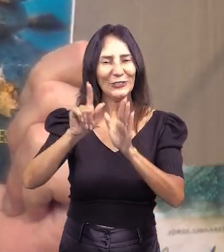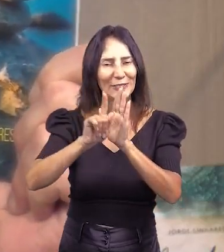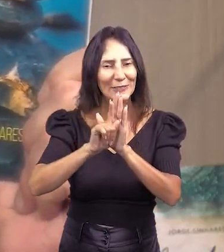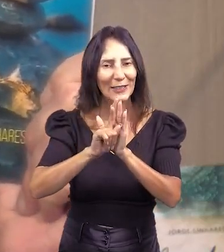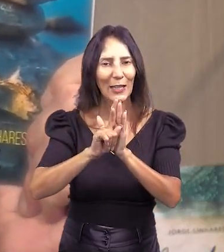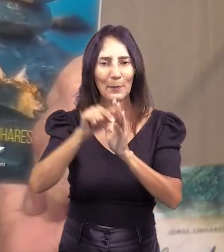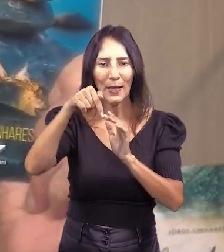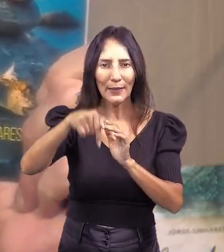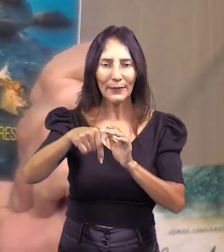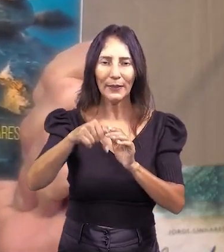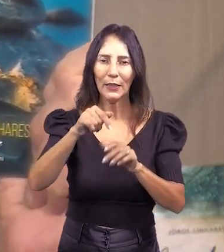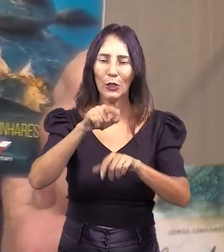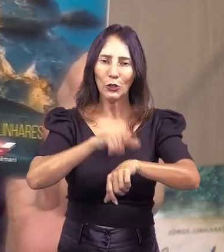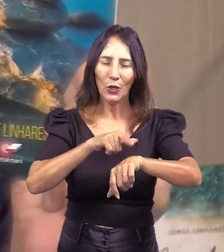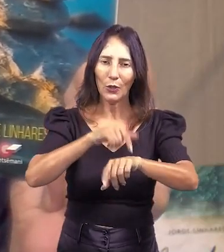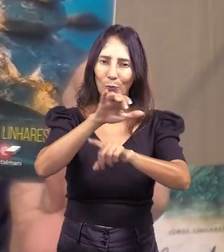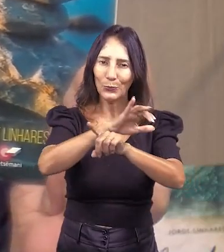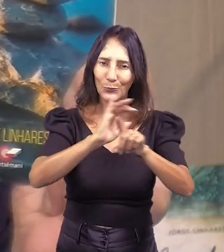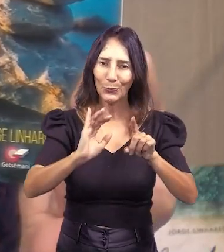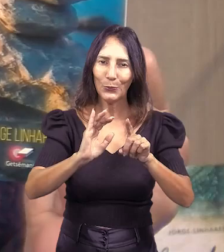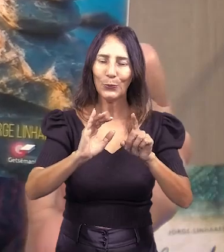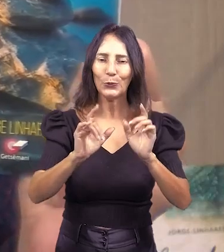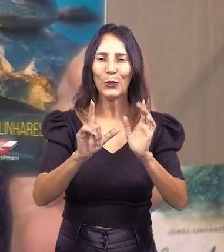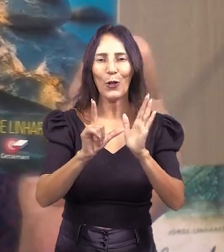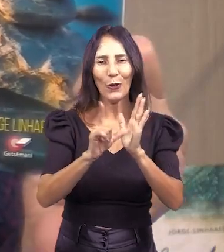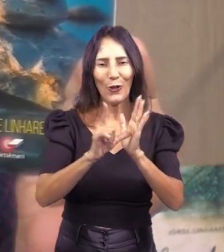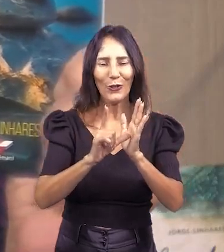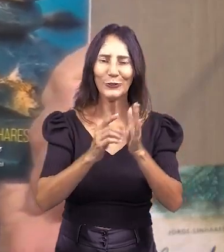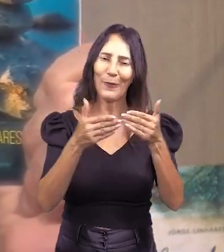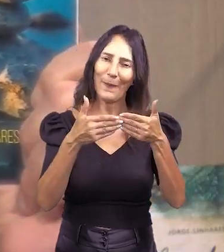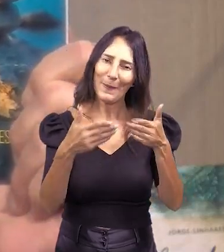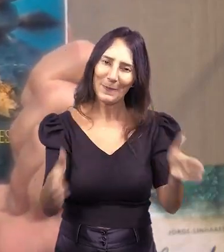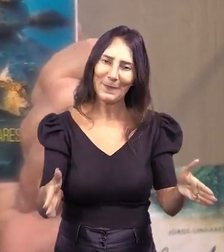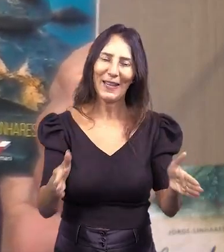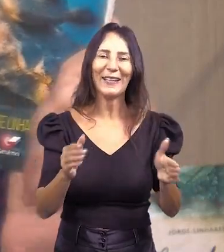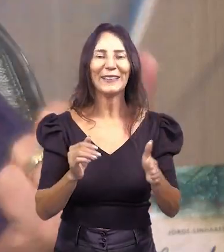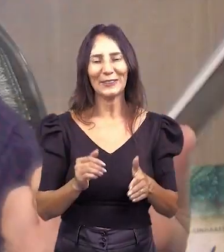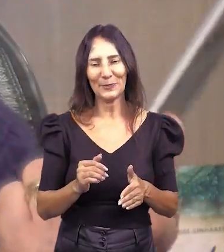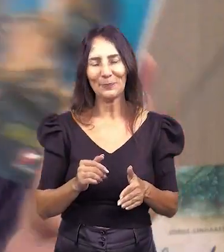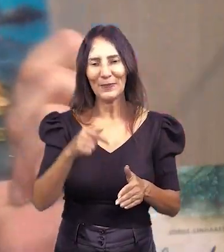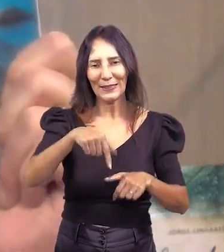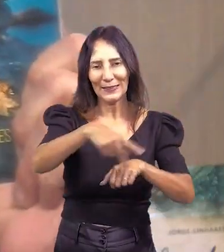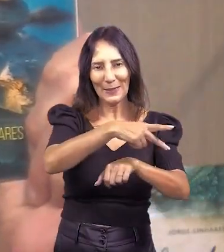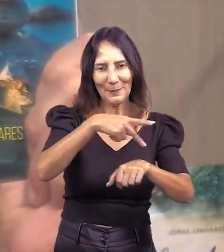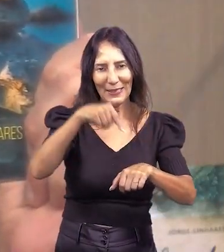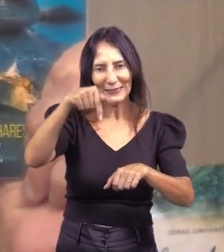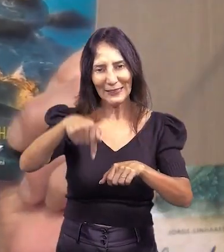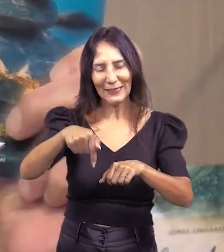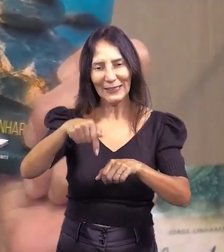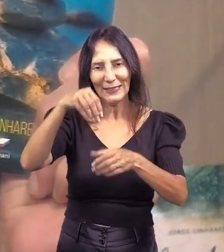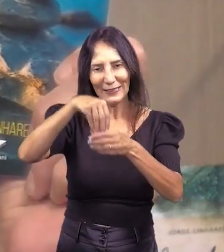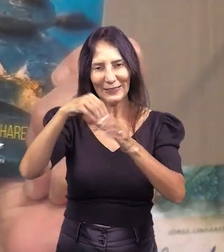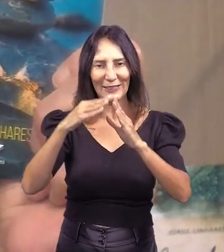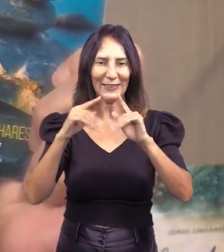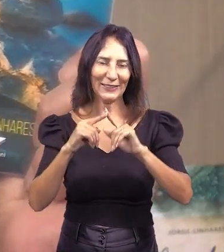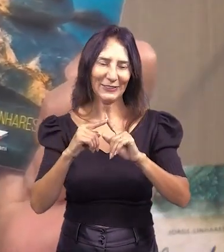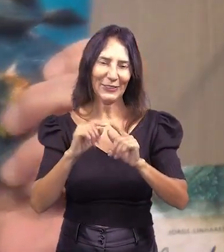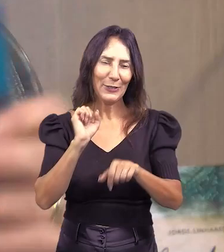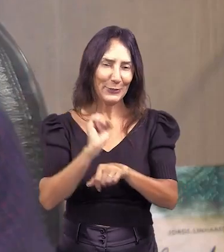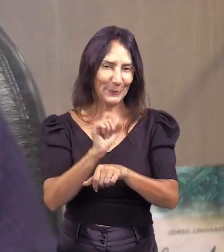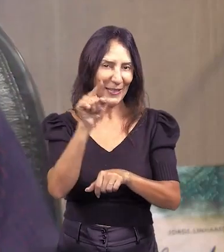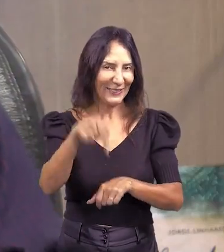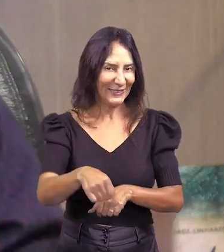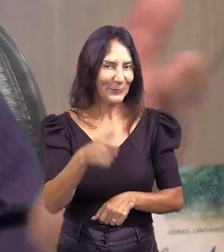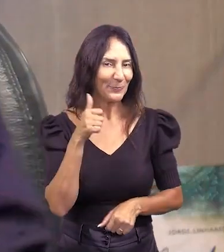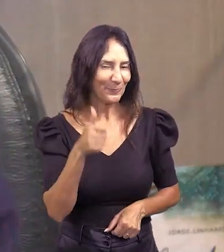cultos, a livraria está aberta tanto no Jet Park, que é a nossa praça de alimentação, e também durante os cultos na Igreja Batista,